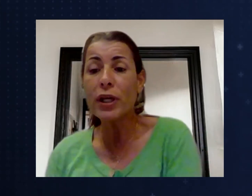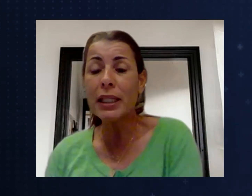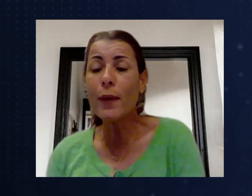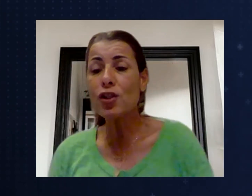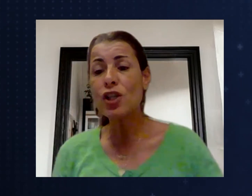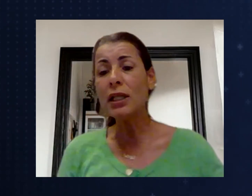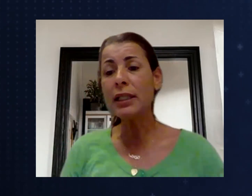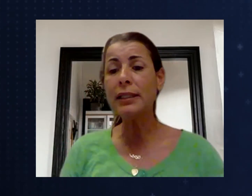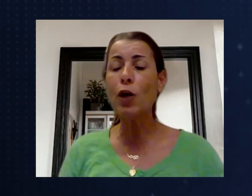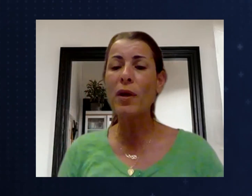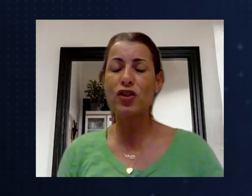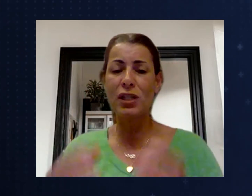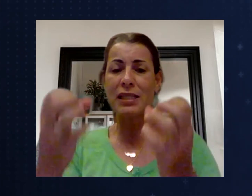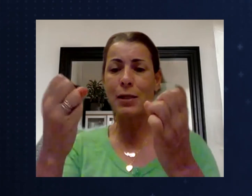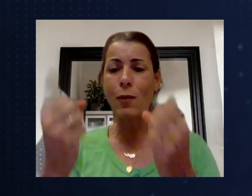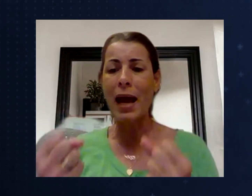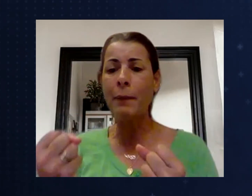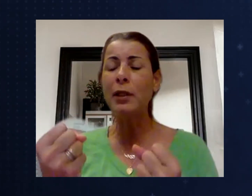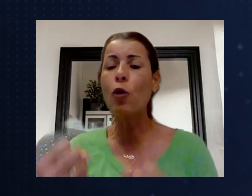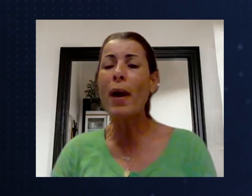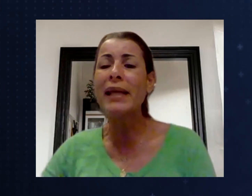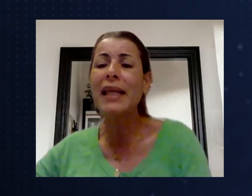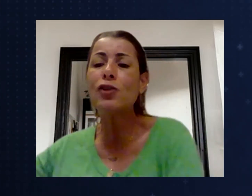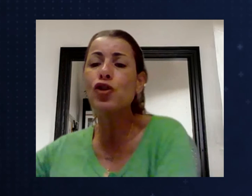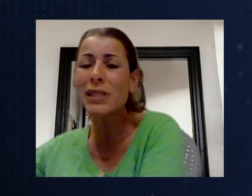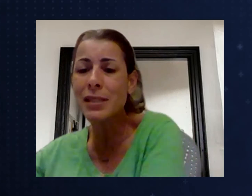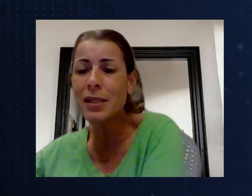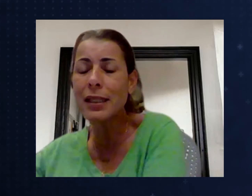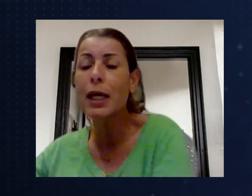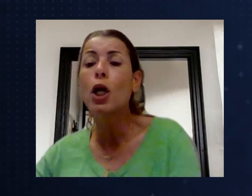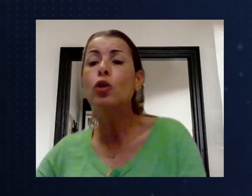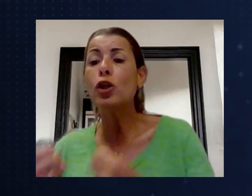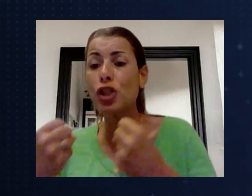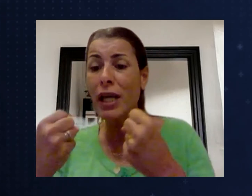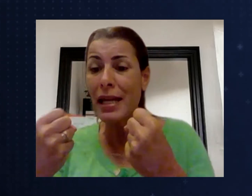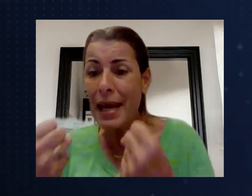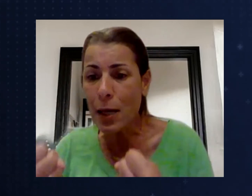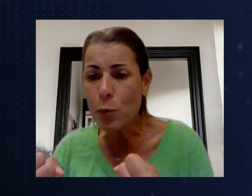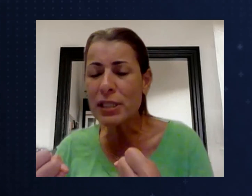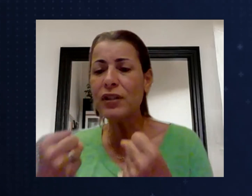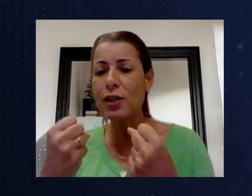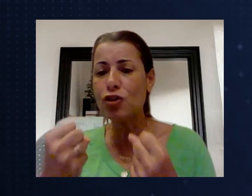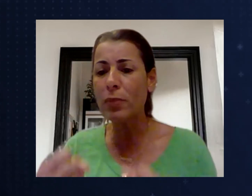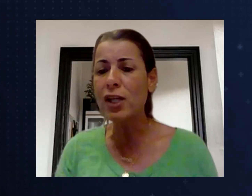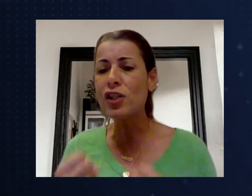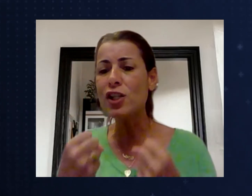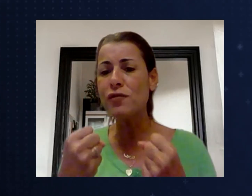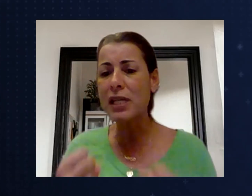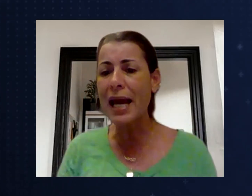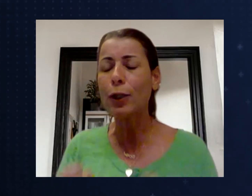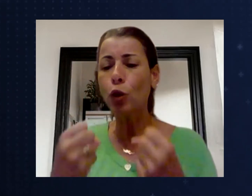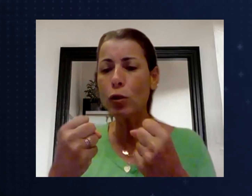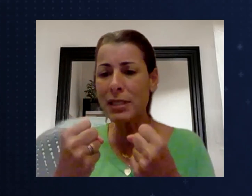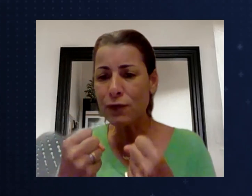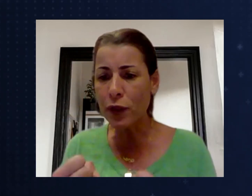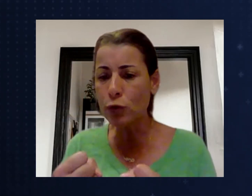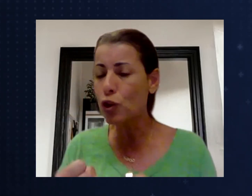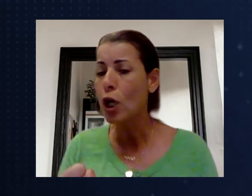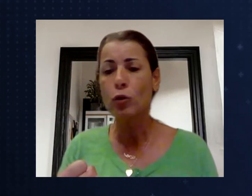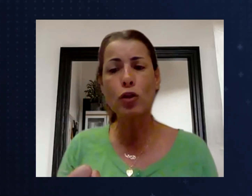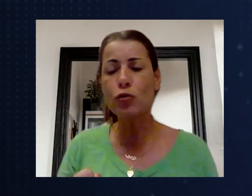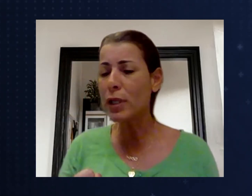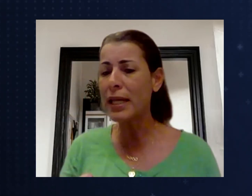foge, porque não adianta ter uma investigação rápida com uma realidade distorcida. Nós queremos, evidentemente, identificar todos